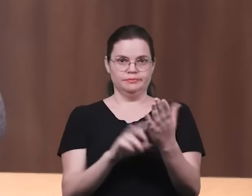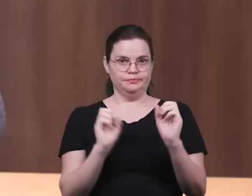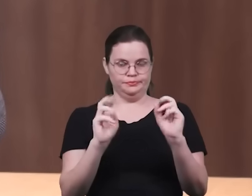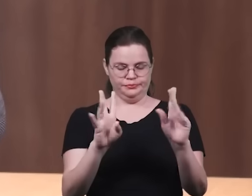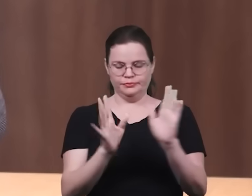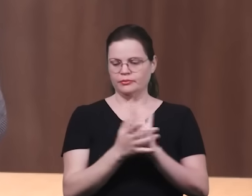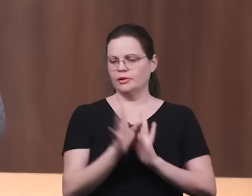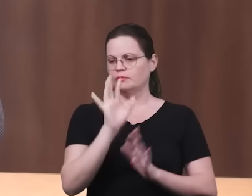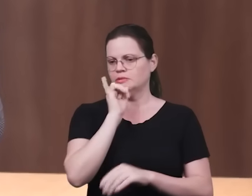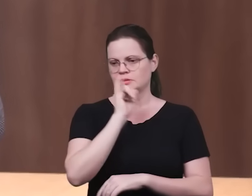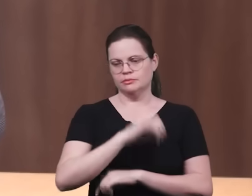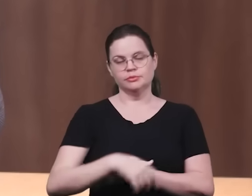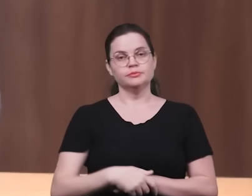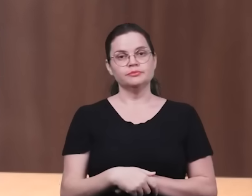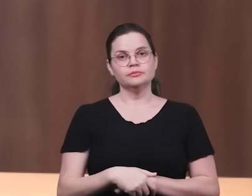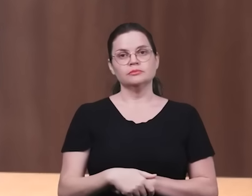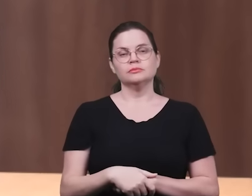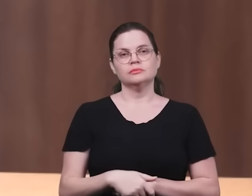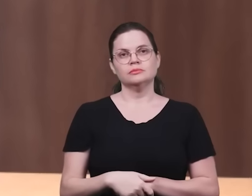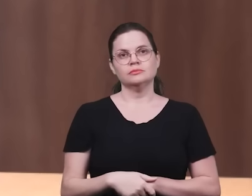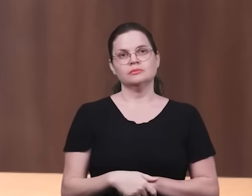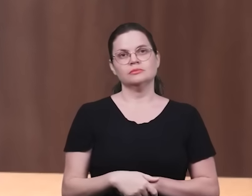exemplo, você vai